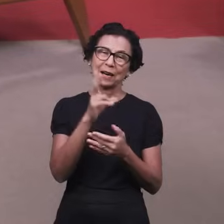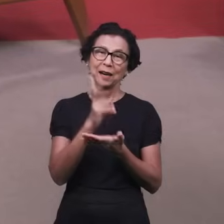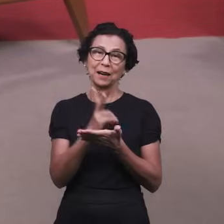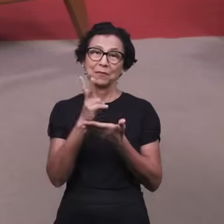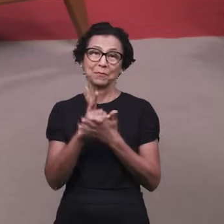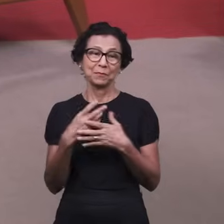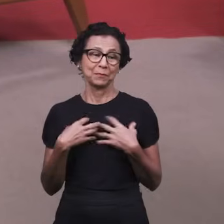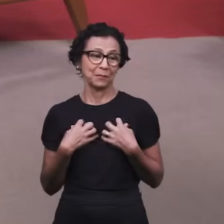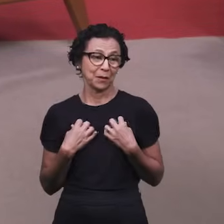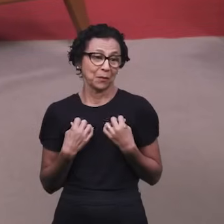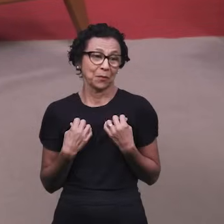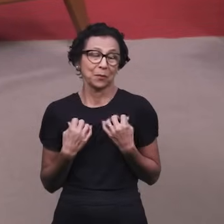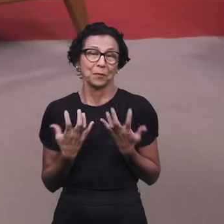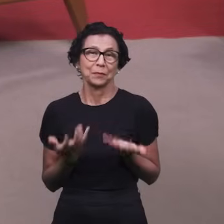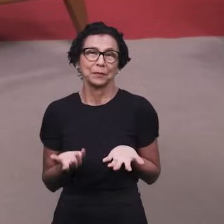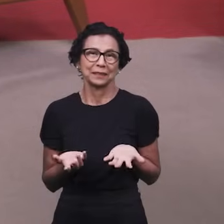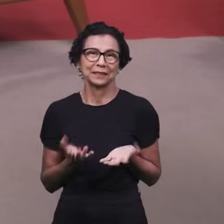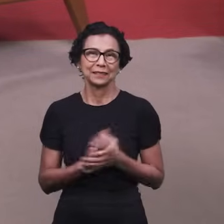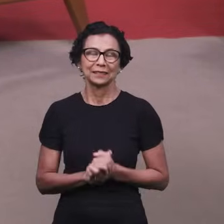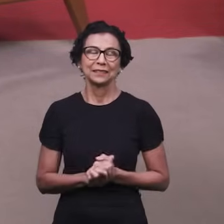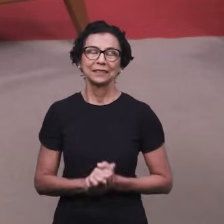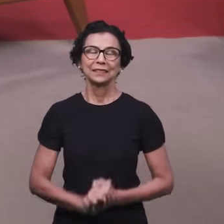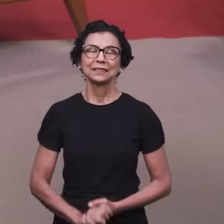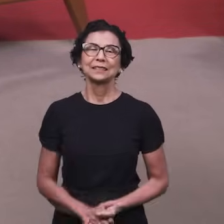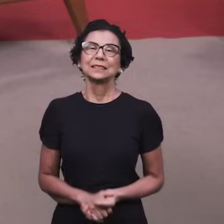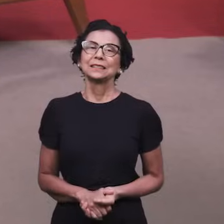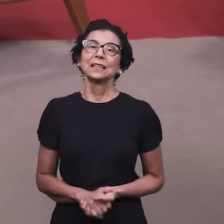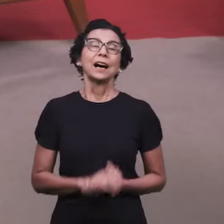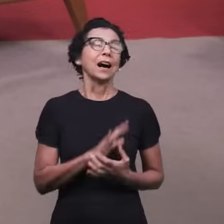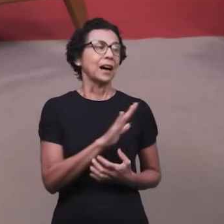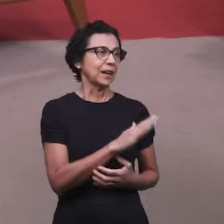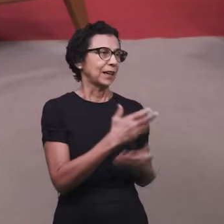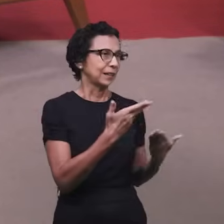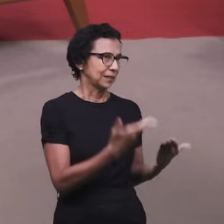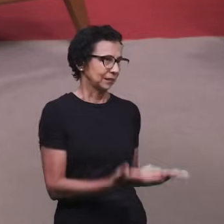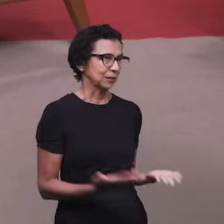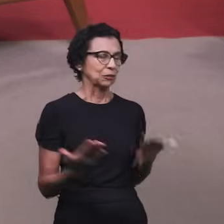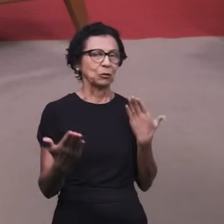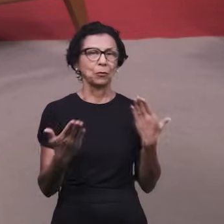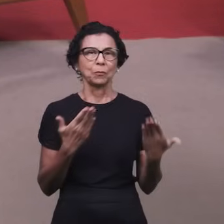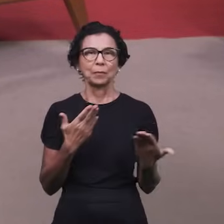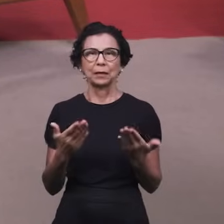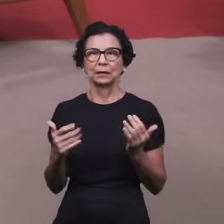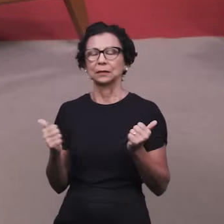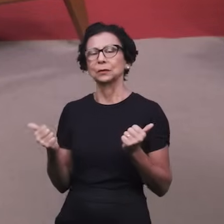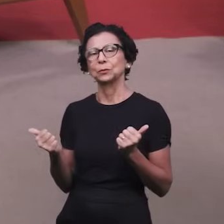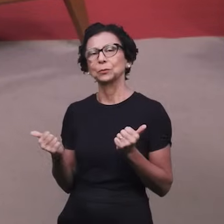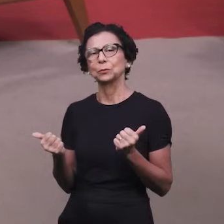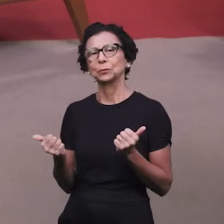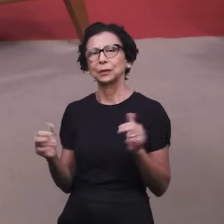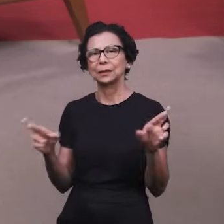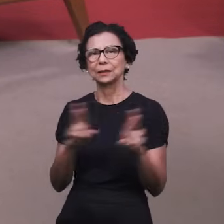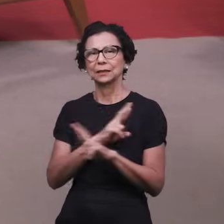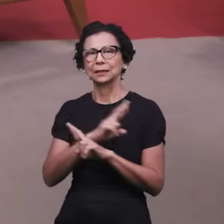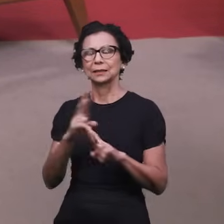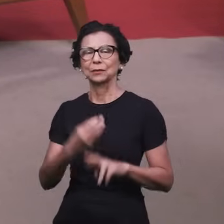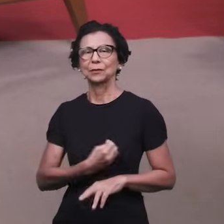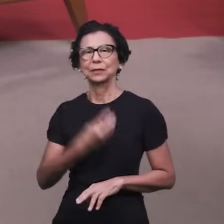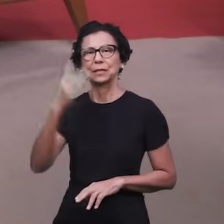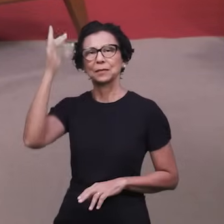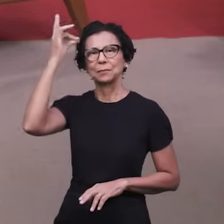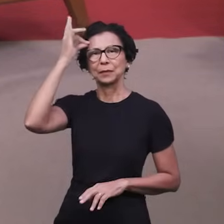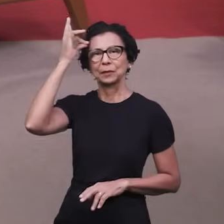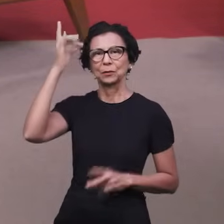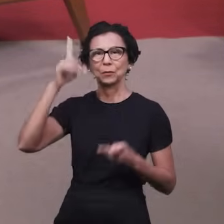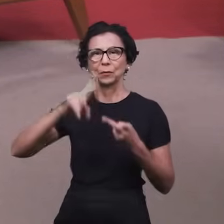do crente, né? Ele não pode envelhecer espiritualmente. É isso aí. Eu ia falar sobre a questão espiritual e